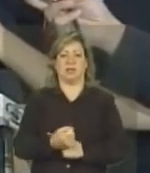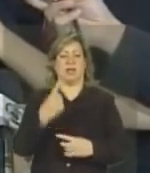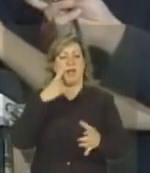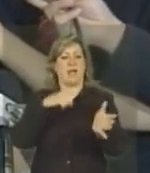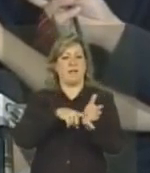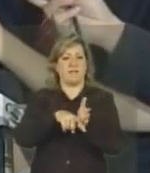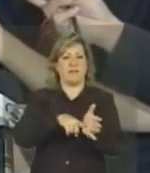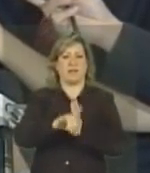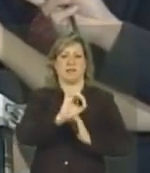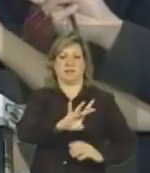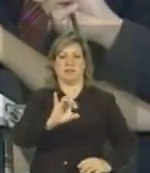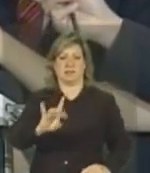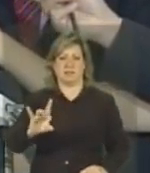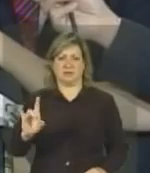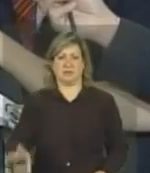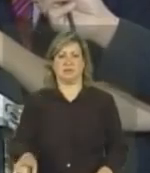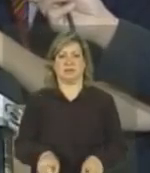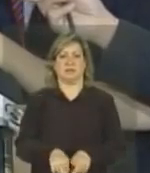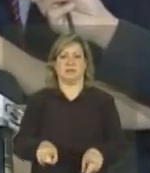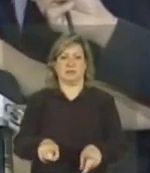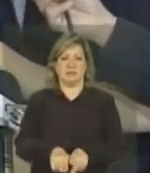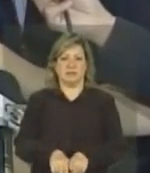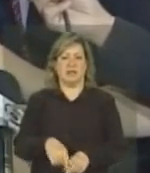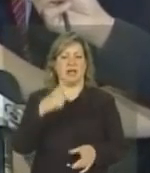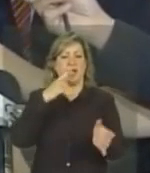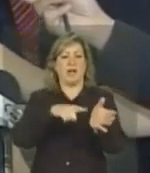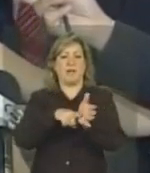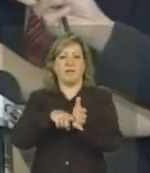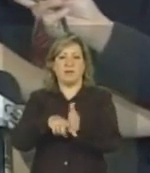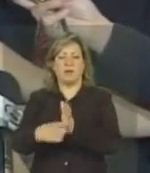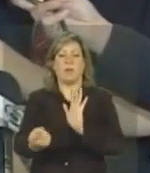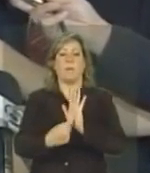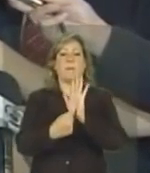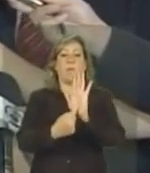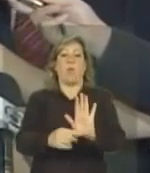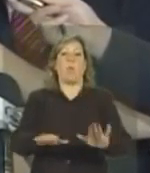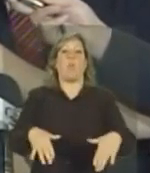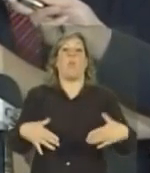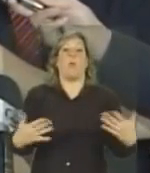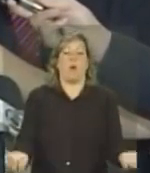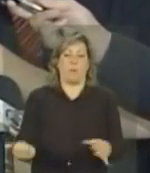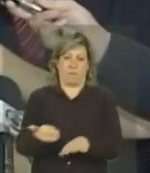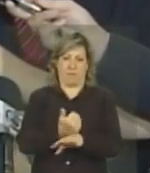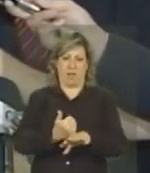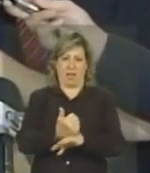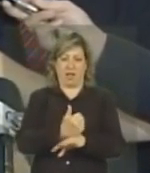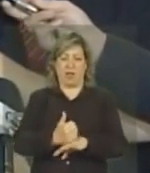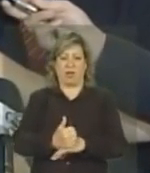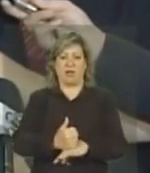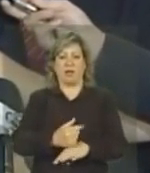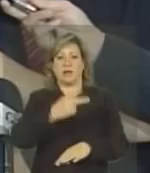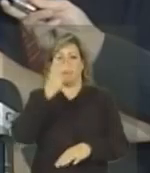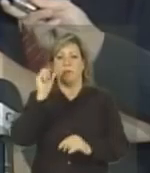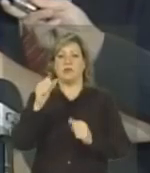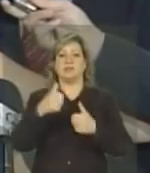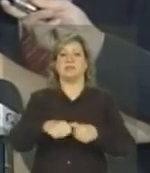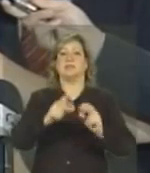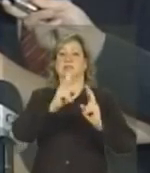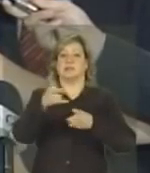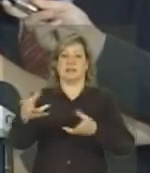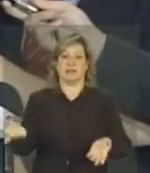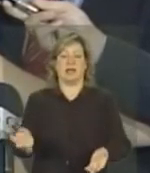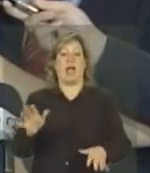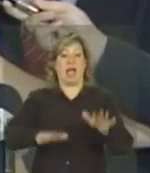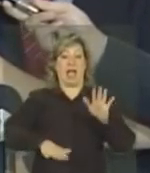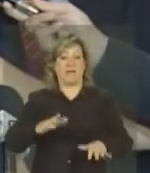individual, avaliação que inclusive indique qual que é o melhor serviço onde essa pessoa possa estar. Uma pessoa às vezes tem que